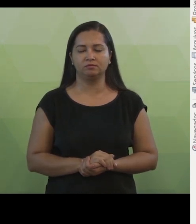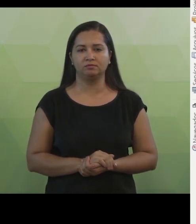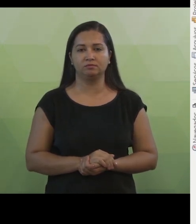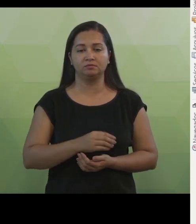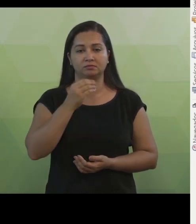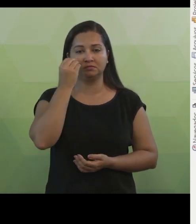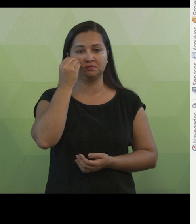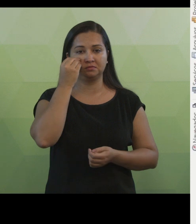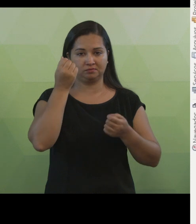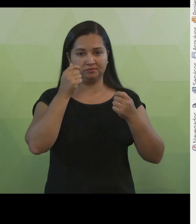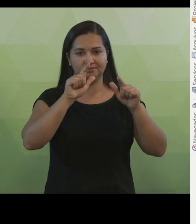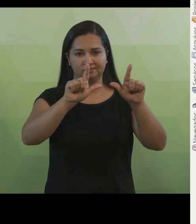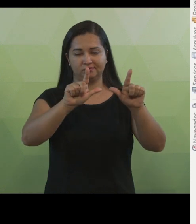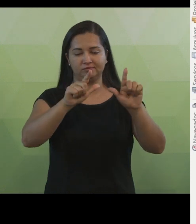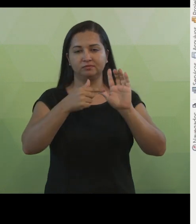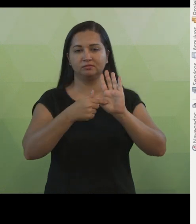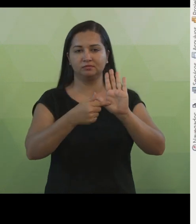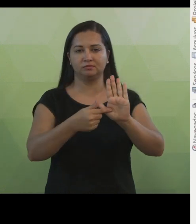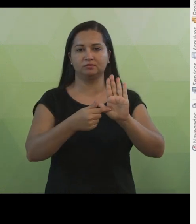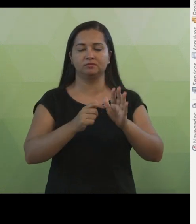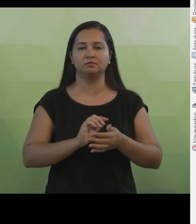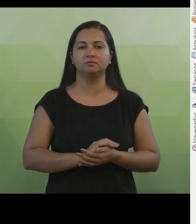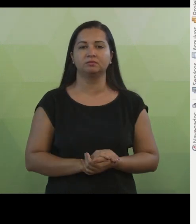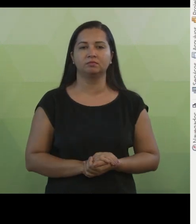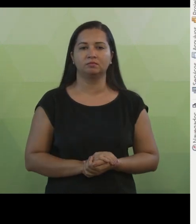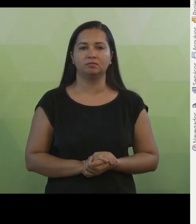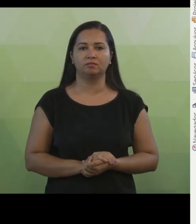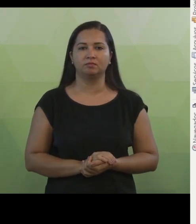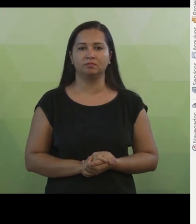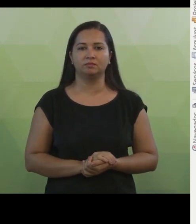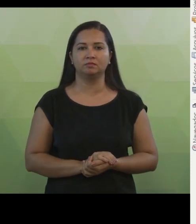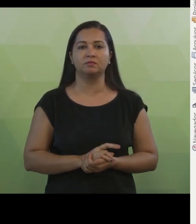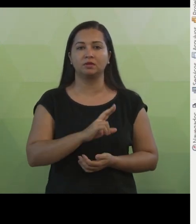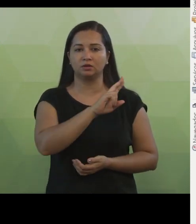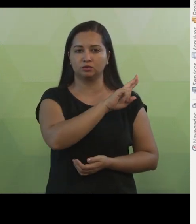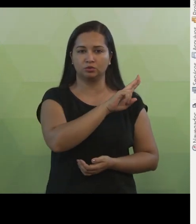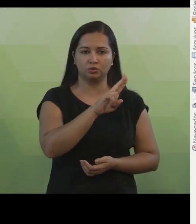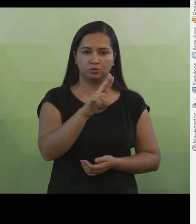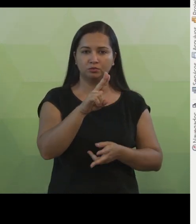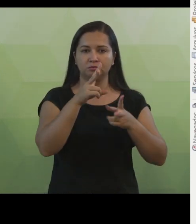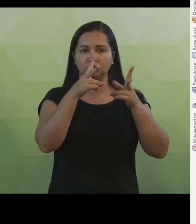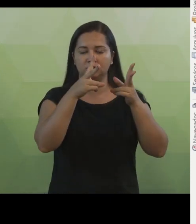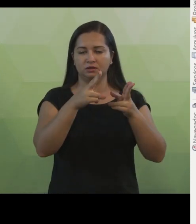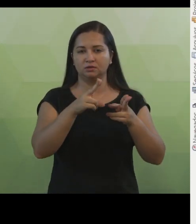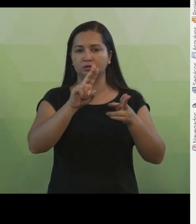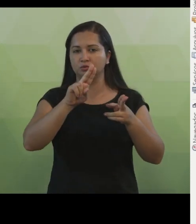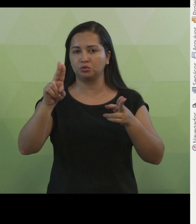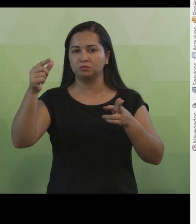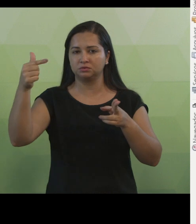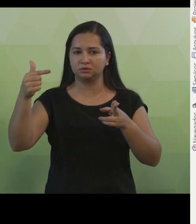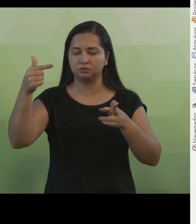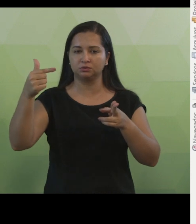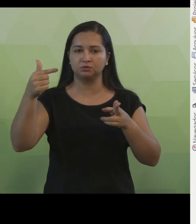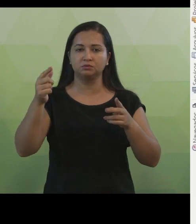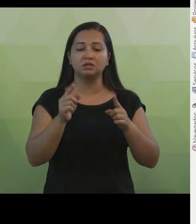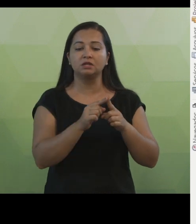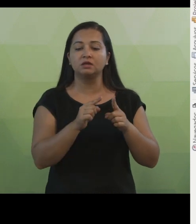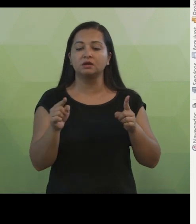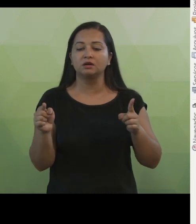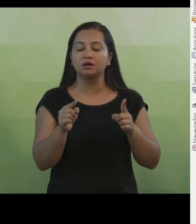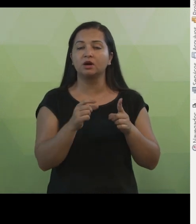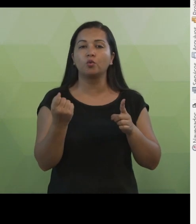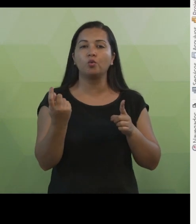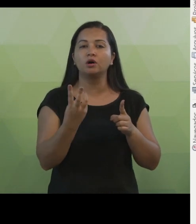caracteres do nome. Aqui eu vou colocar um mais para concatenar a saída desse texto com o valor da variável